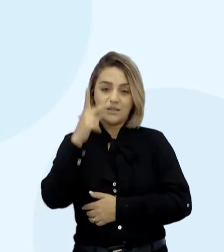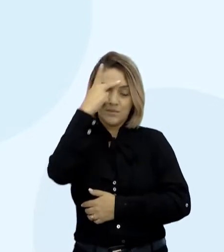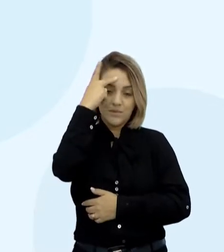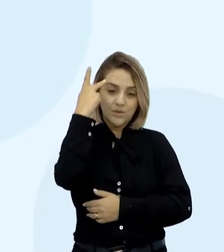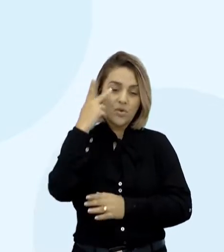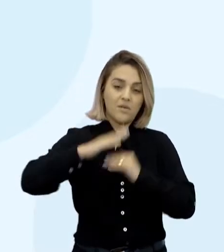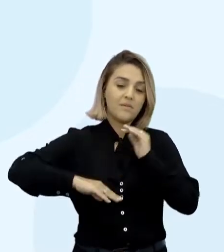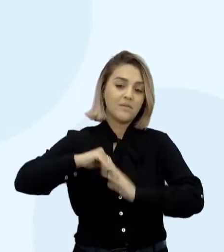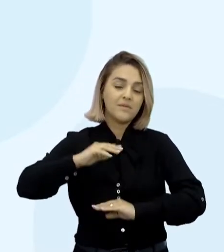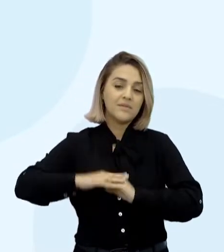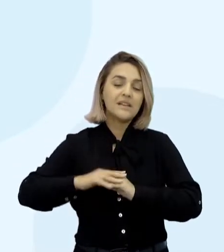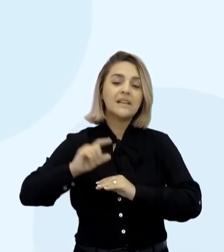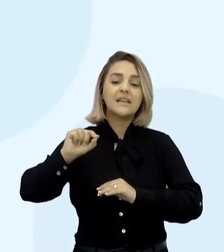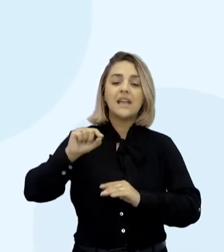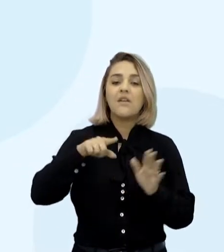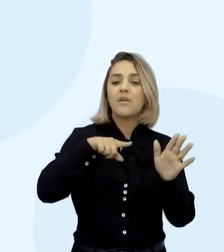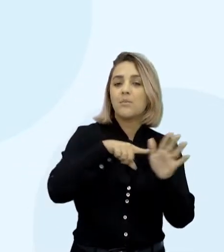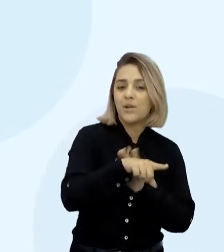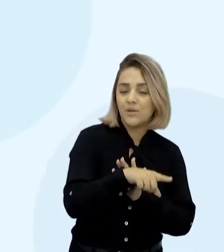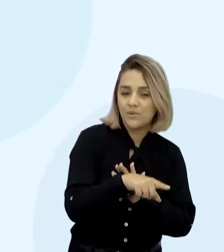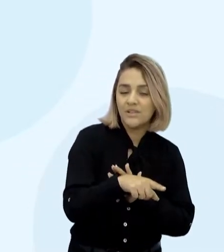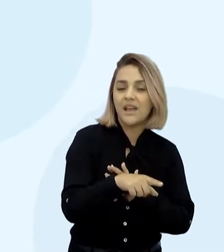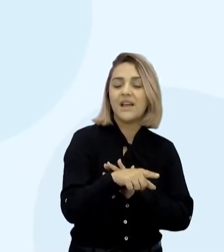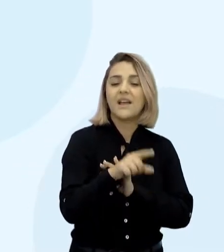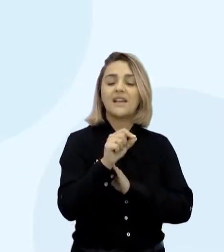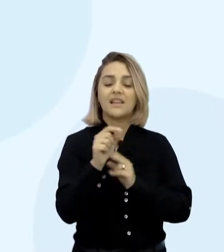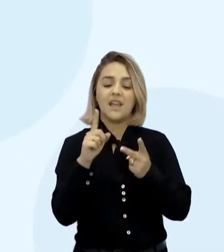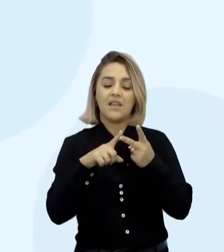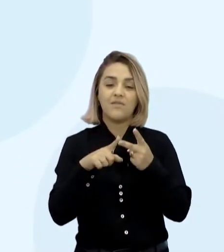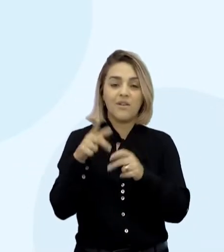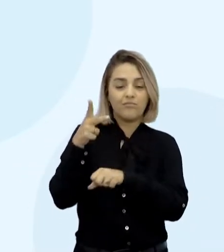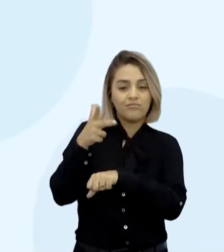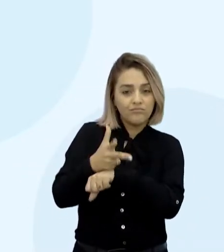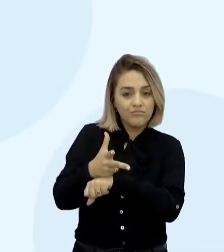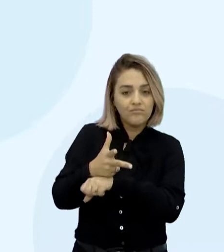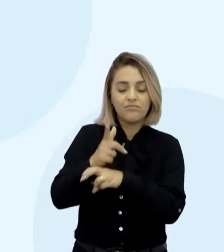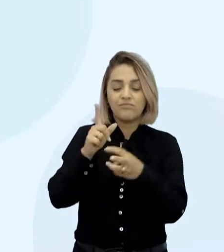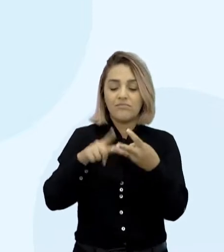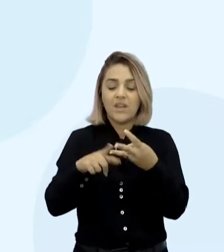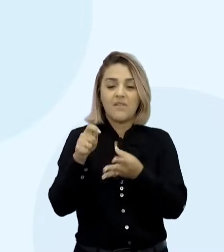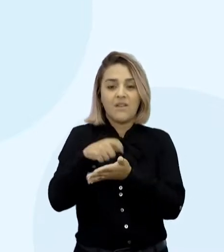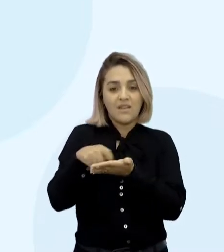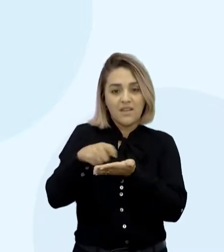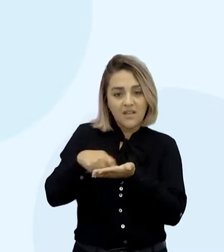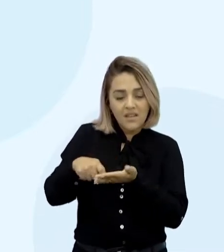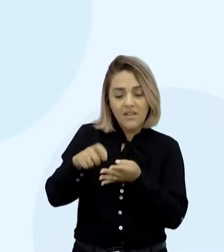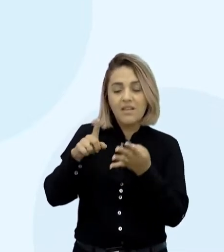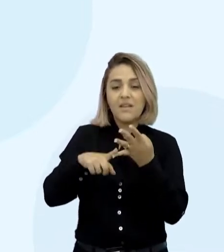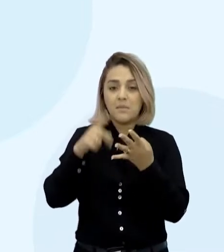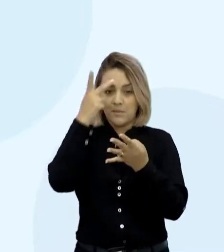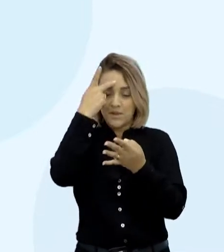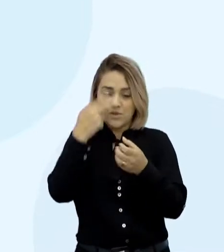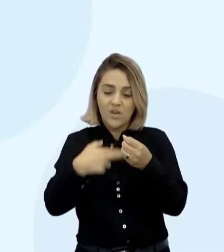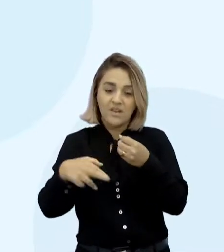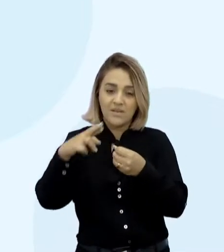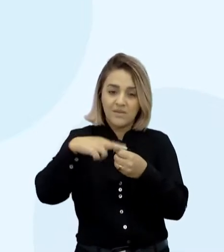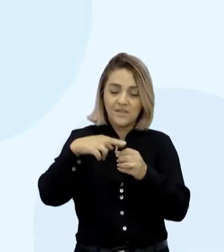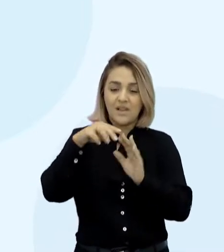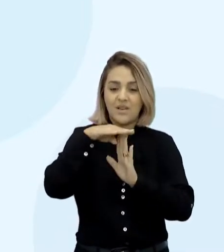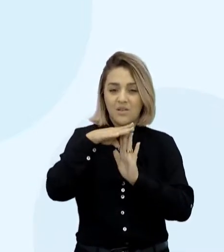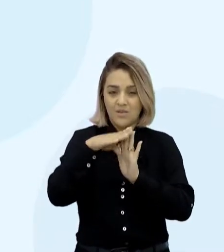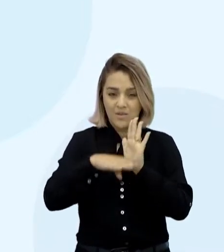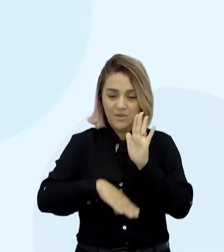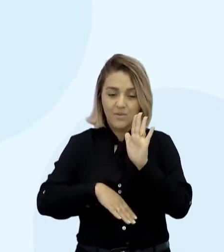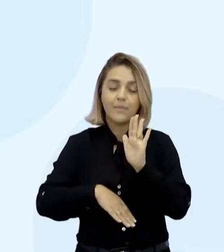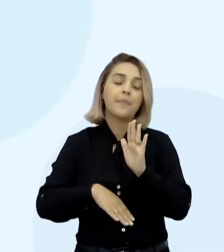desempenhar. Quem será o entrevistador, o cinegrafista, né, o redator e o revisor do roteiro. Claro que podem